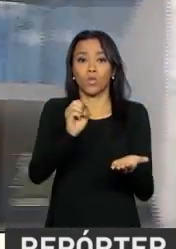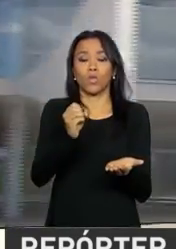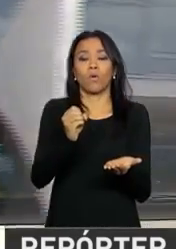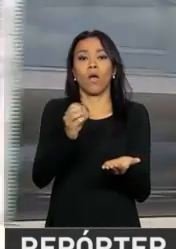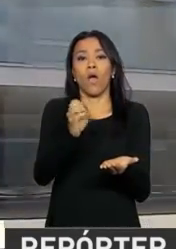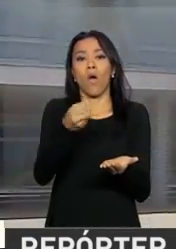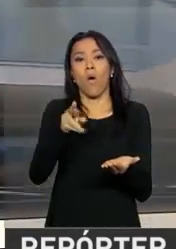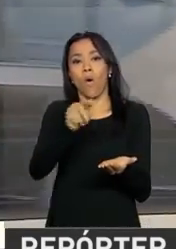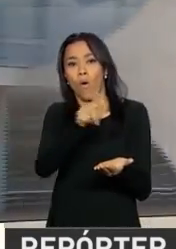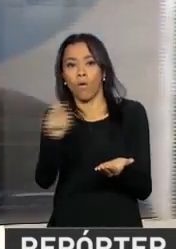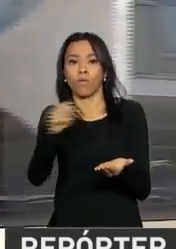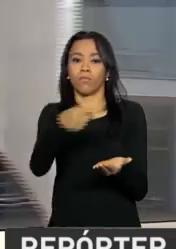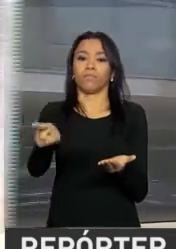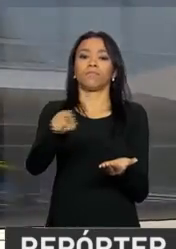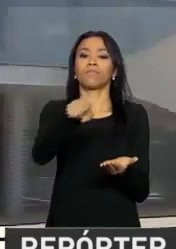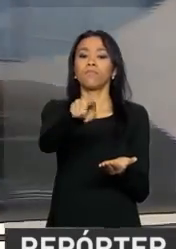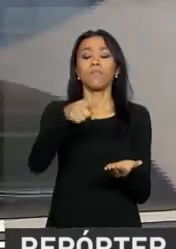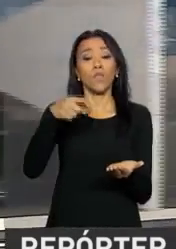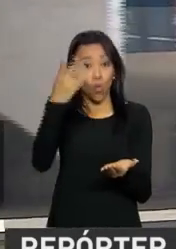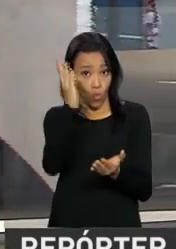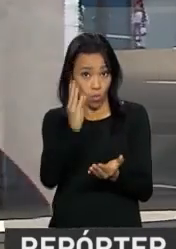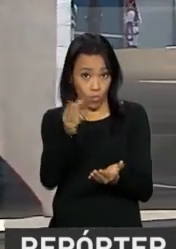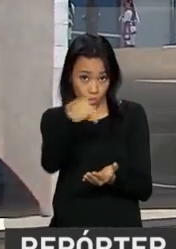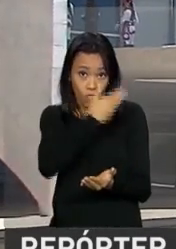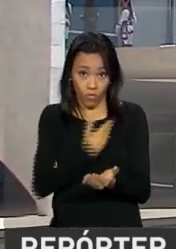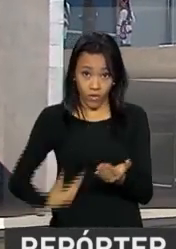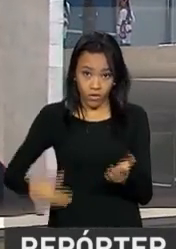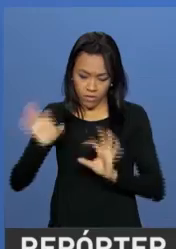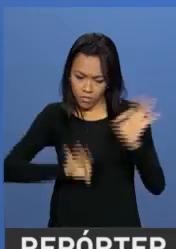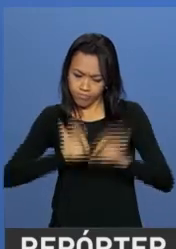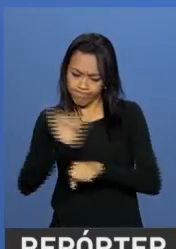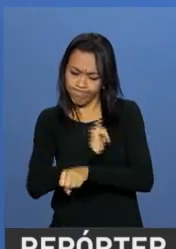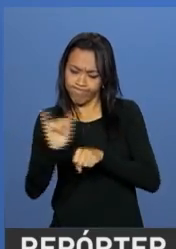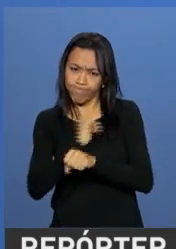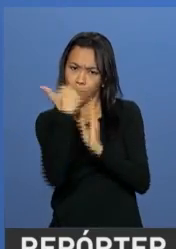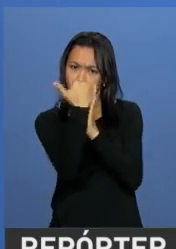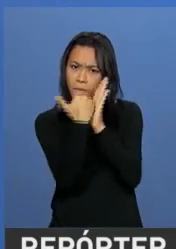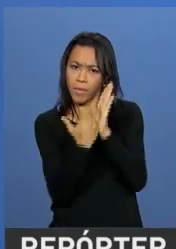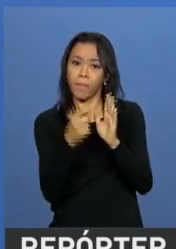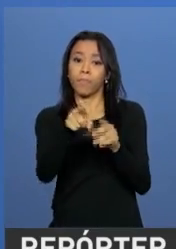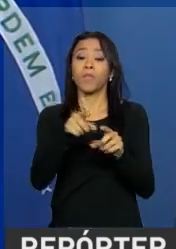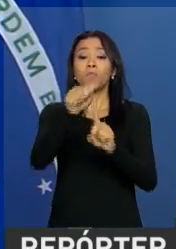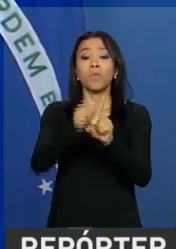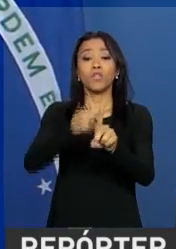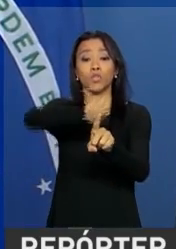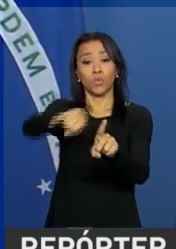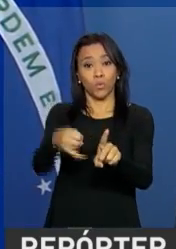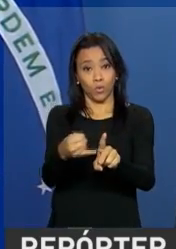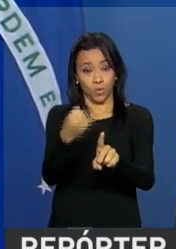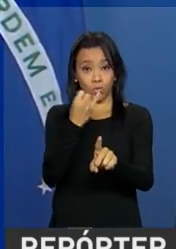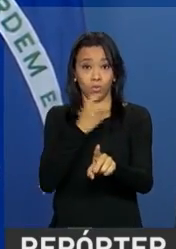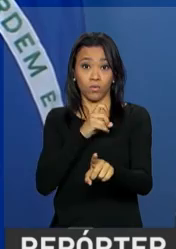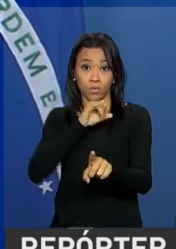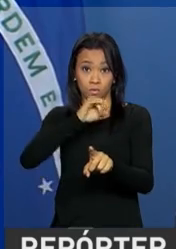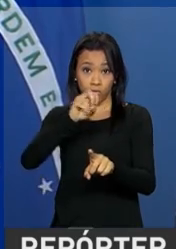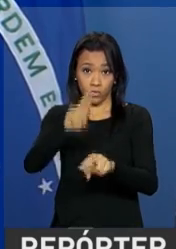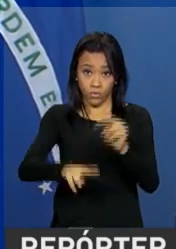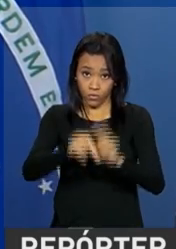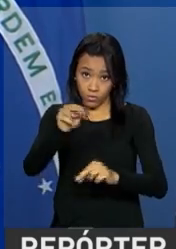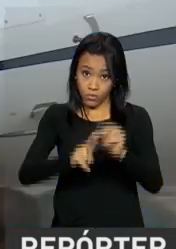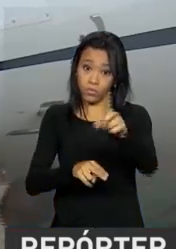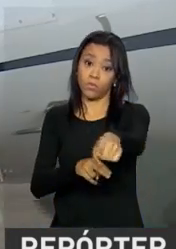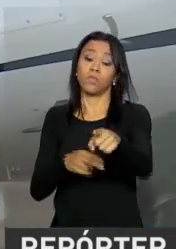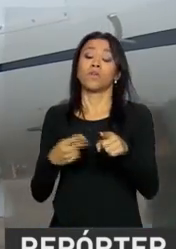medidas para garantir que mais órgãos cheguem aos pacientes em junho o presidente michel temer determinou que a força aérea